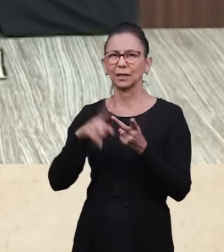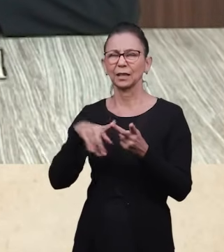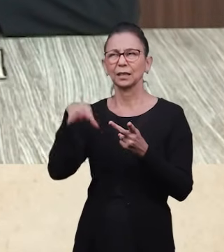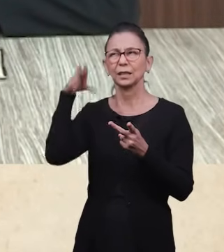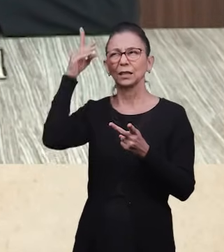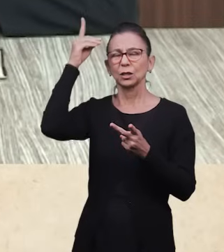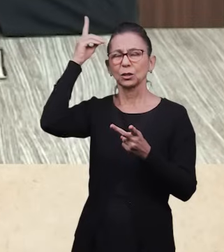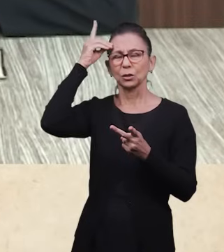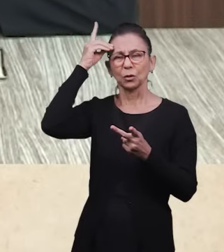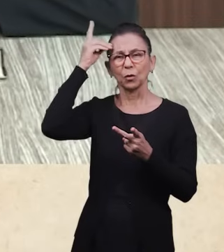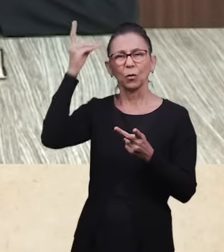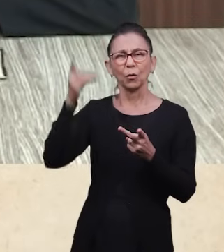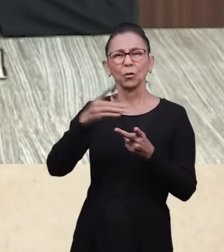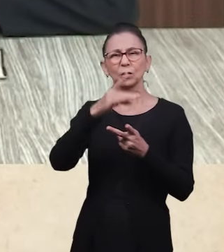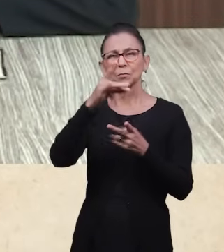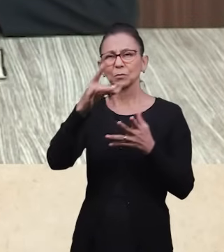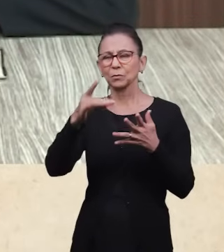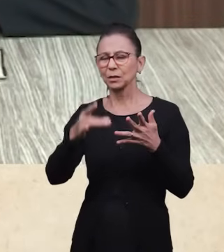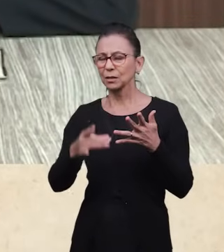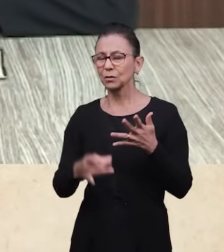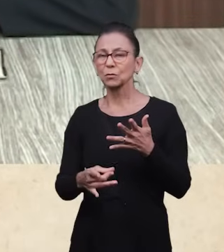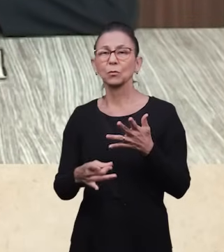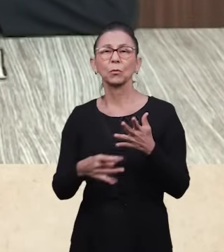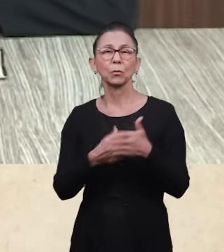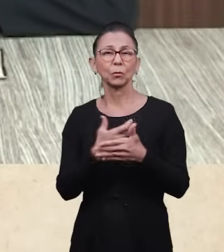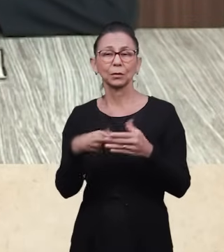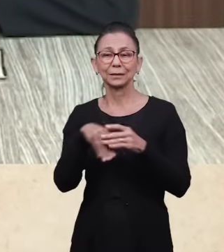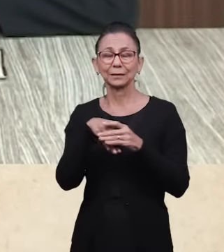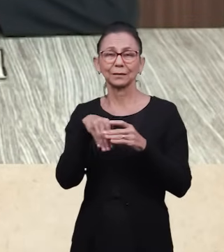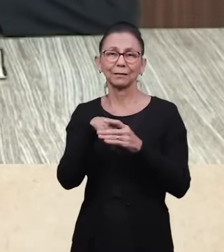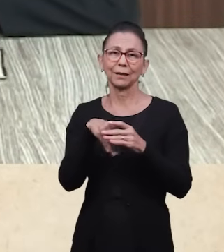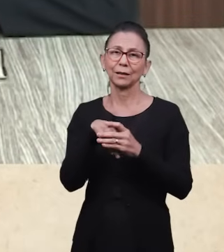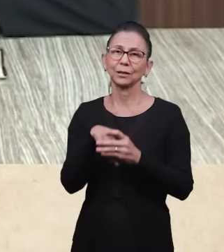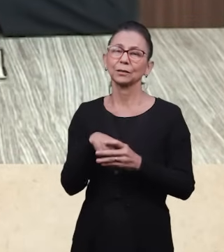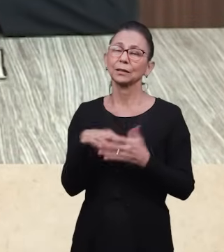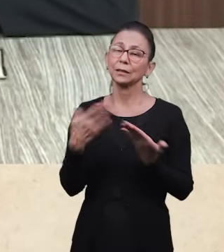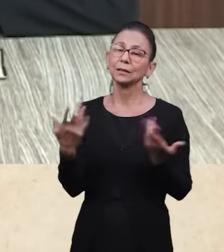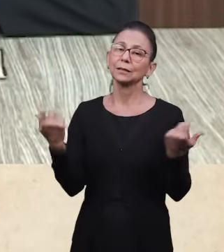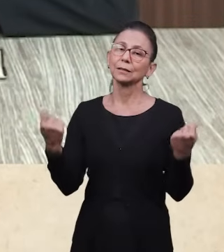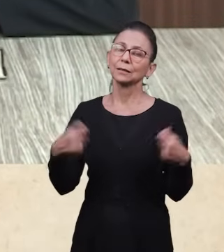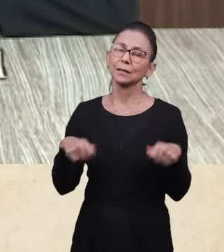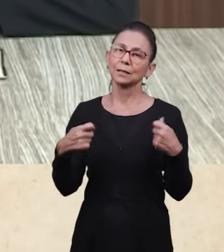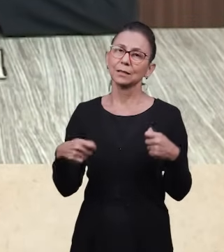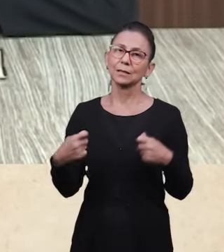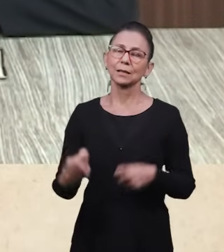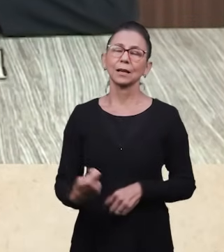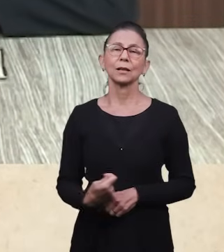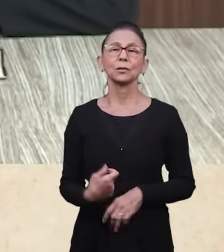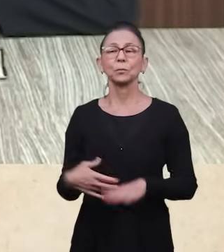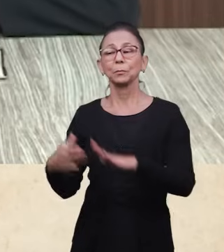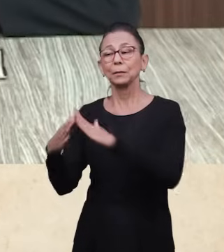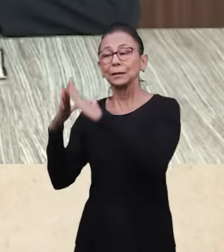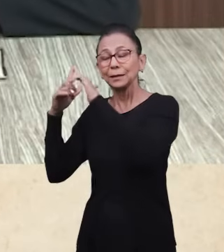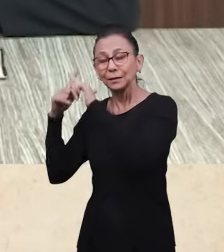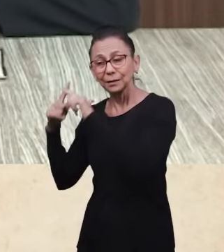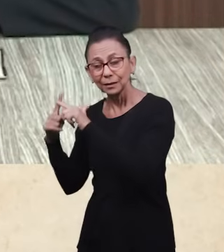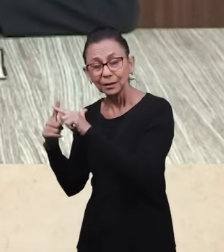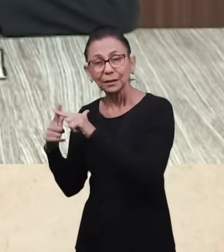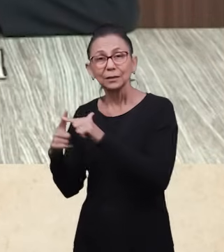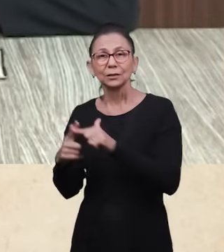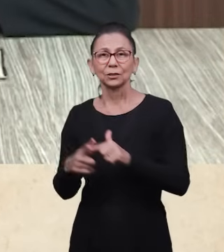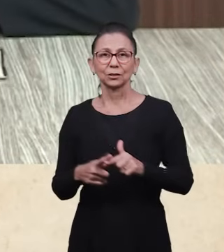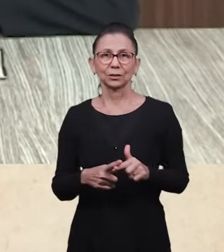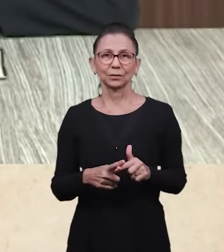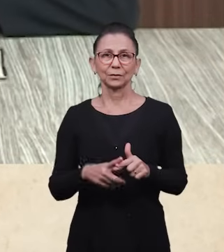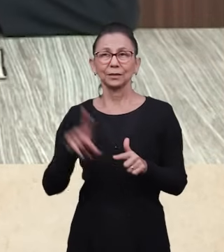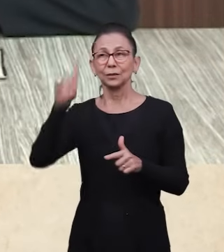com dons espirituais e todos os demais elementos que são tão necessários para a vida da igreja e que o